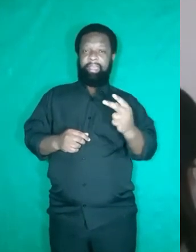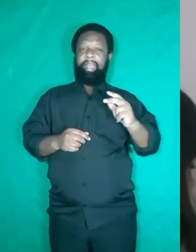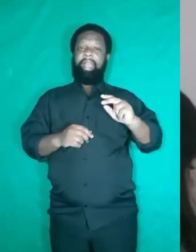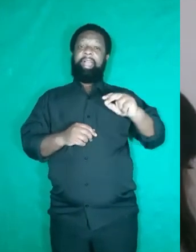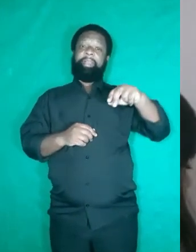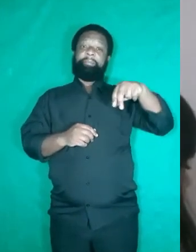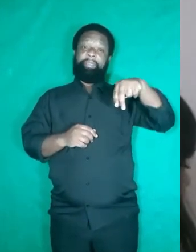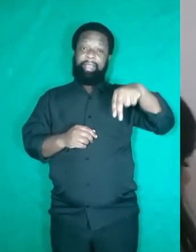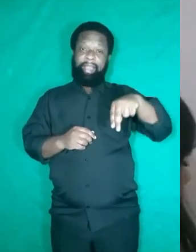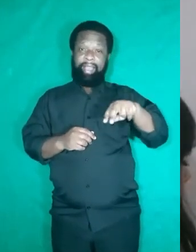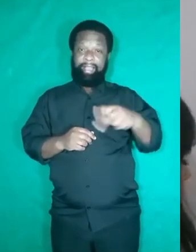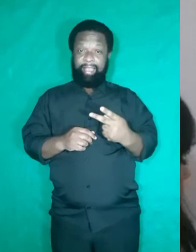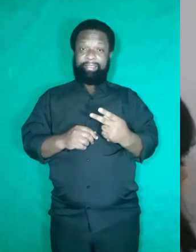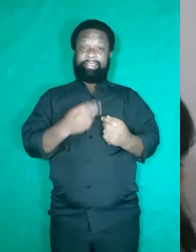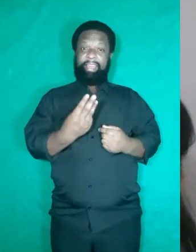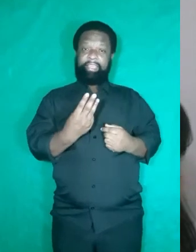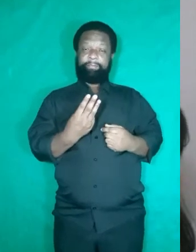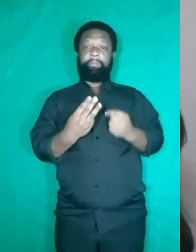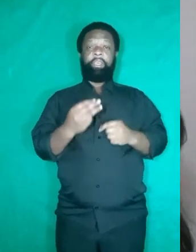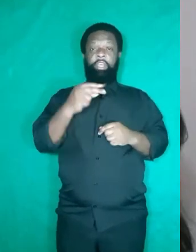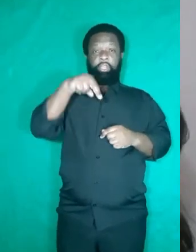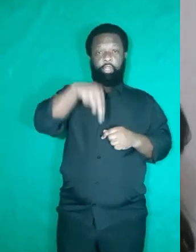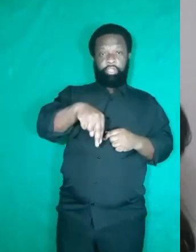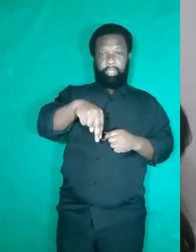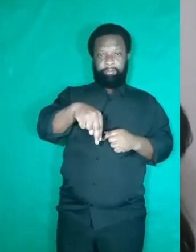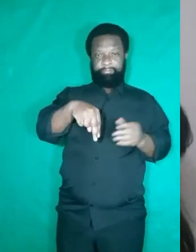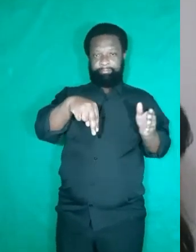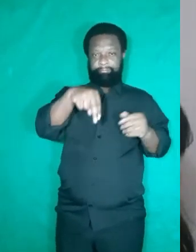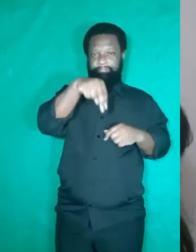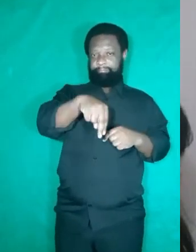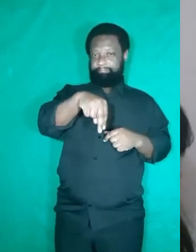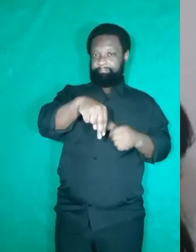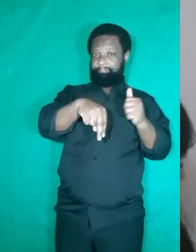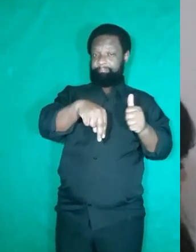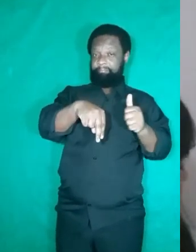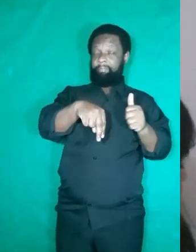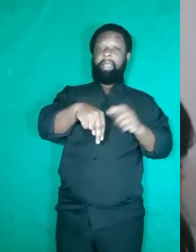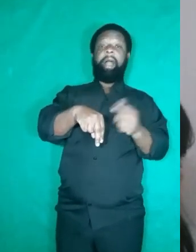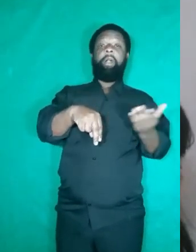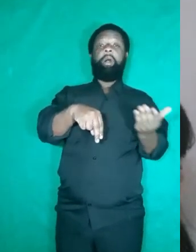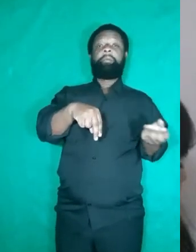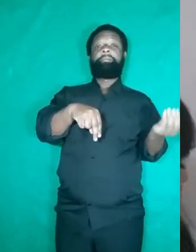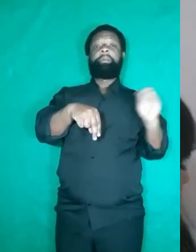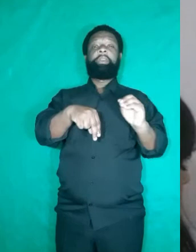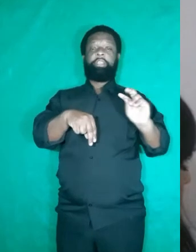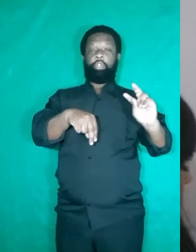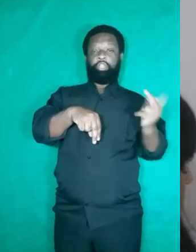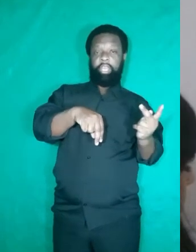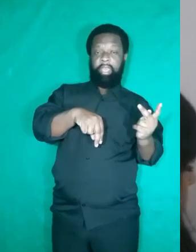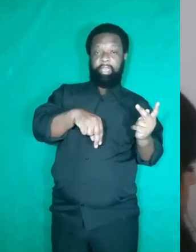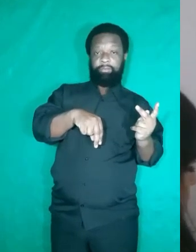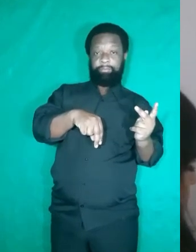meio, tudo bem? E eu vou colocar aqui os hidrogênios em